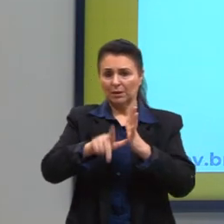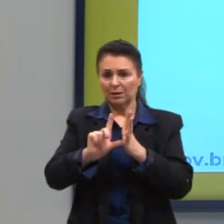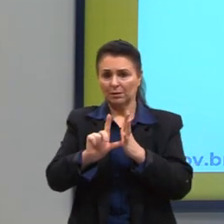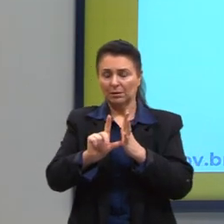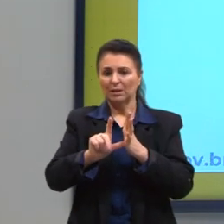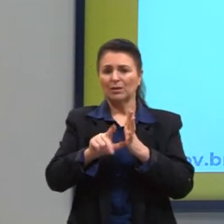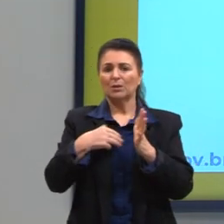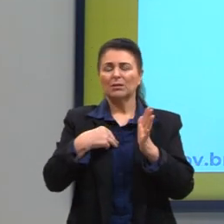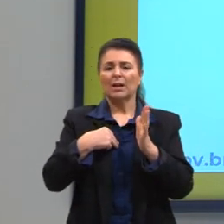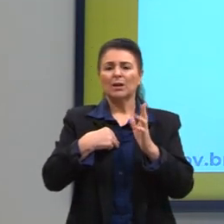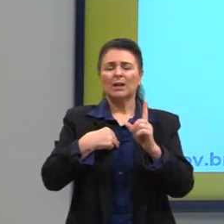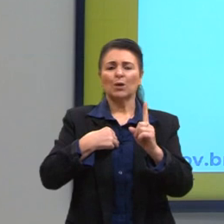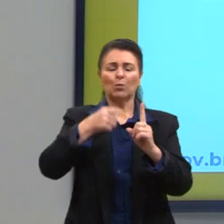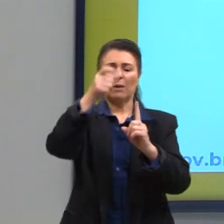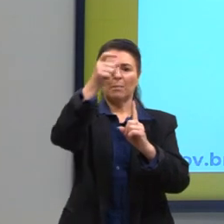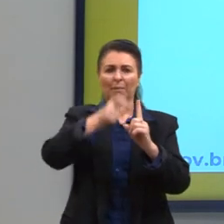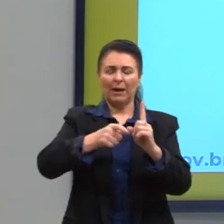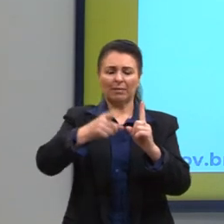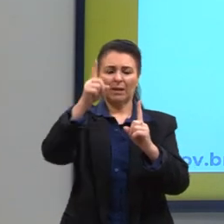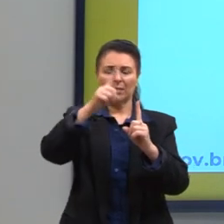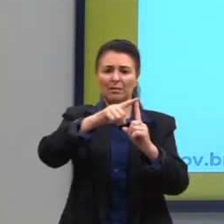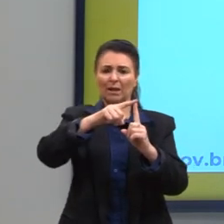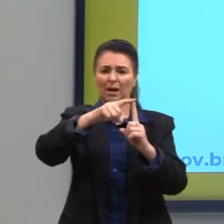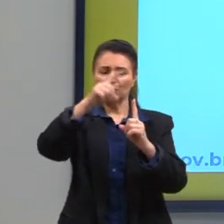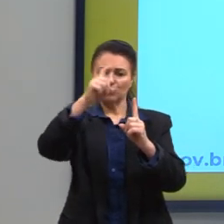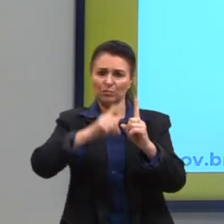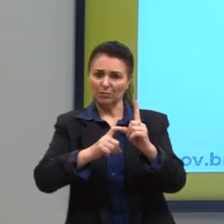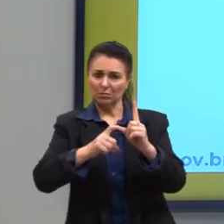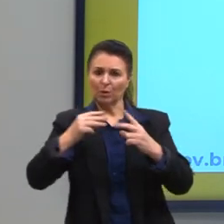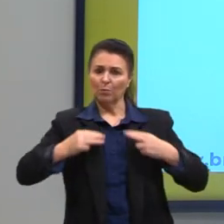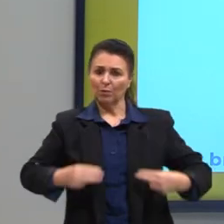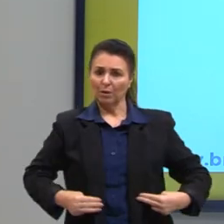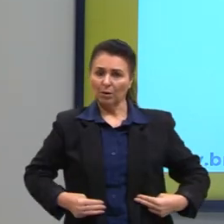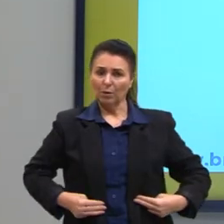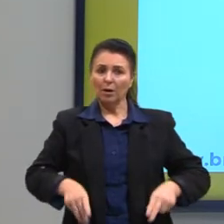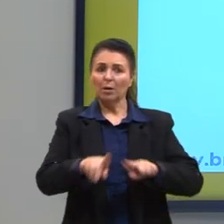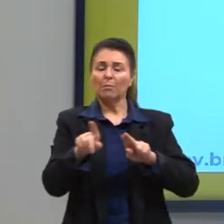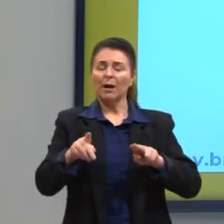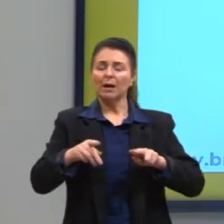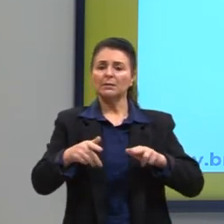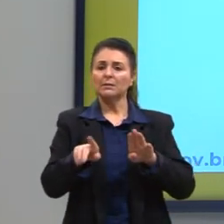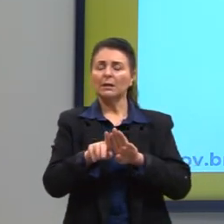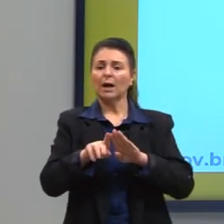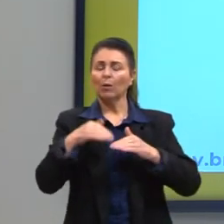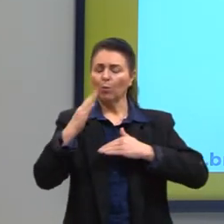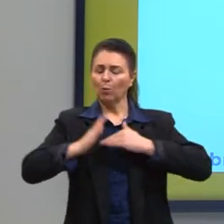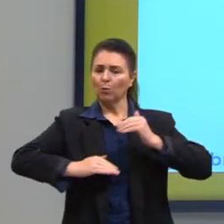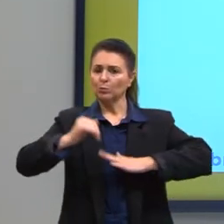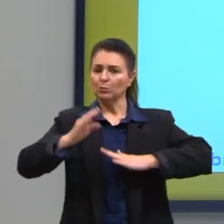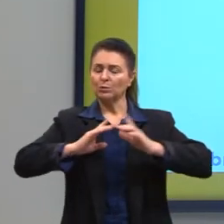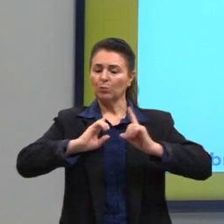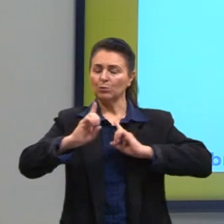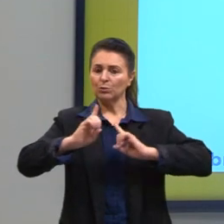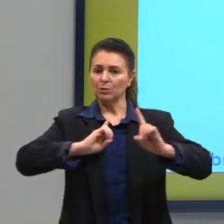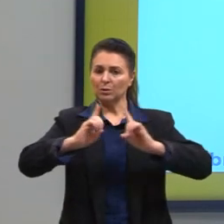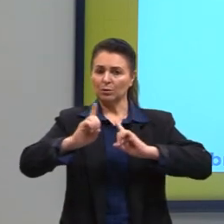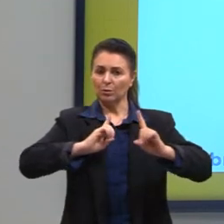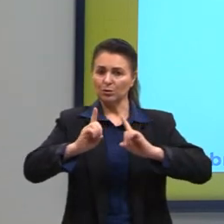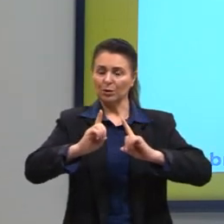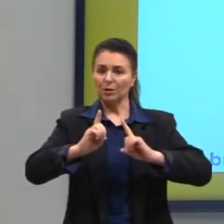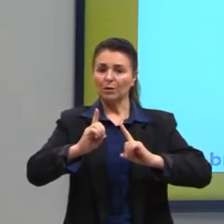nada a ver meta-narrativa moral mas através da construção dialógica nós chegaremos a razão